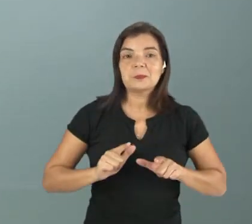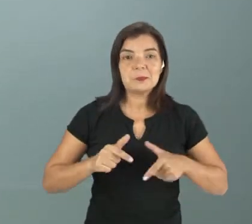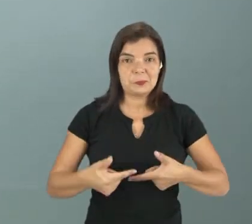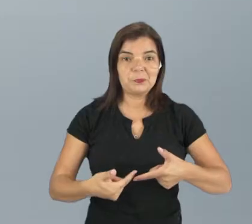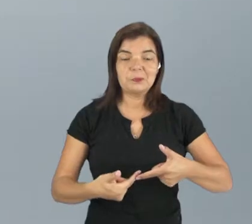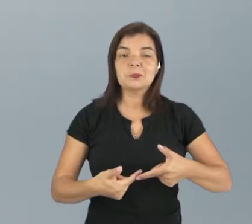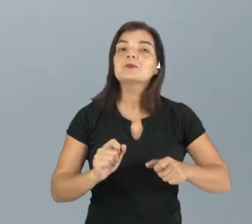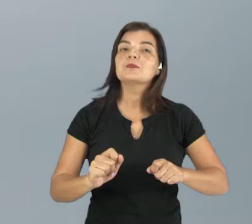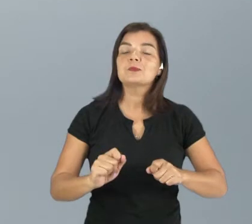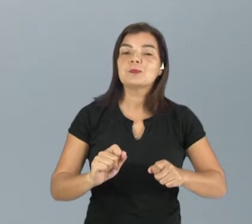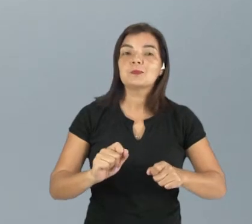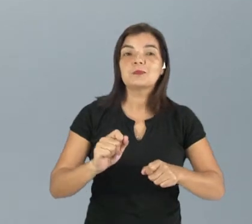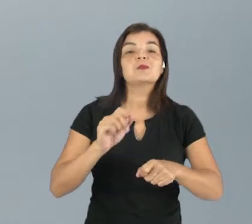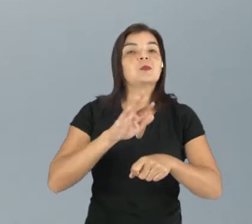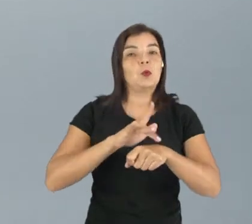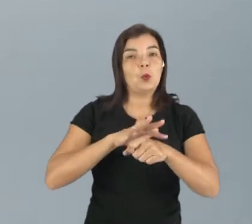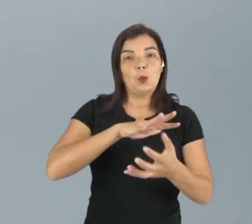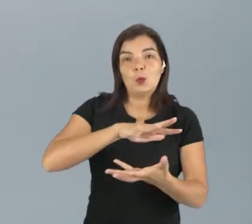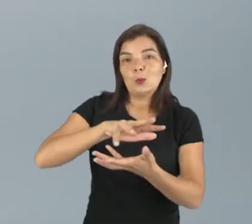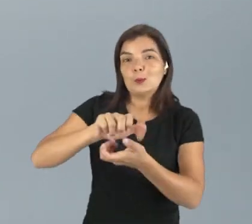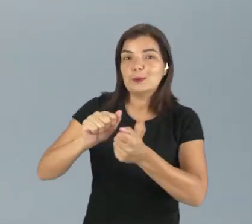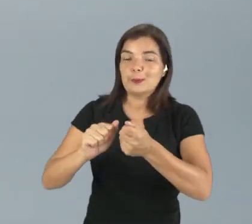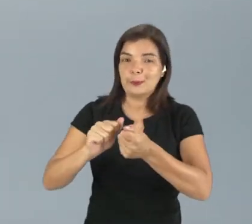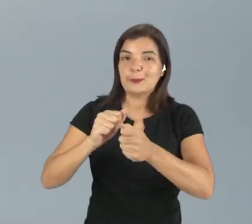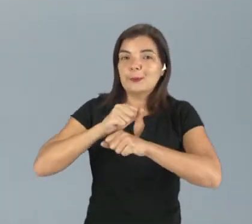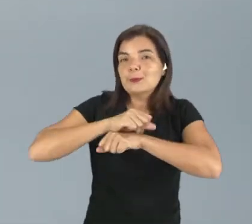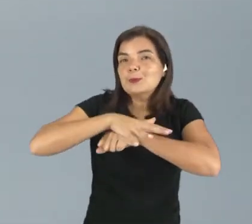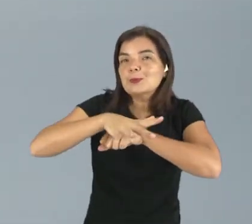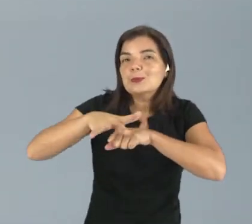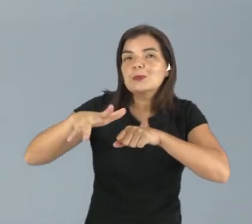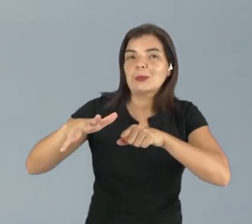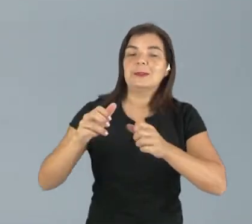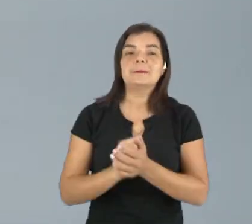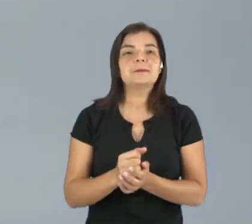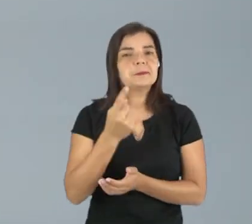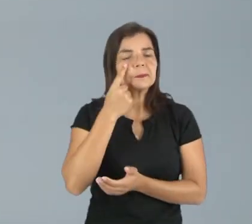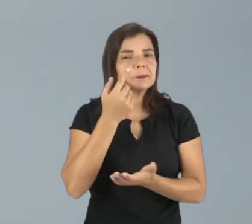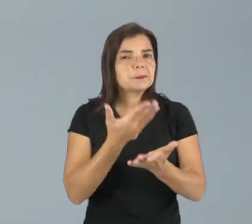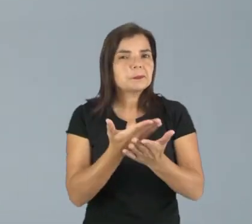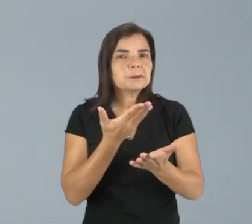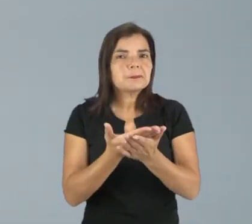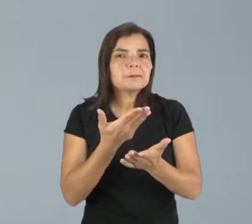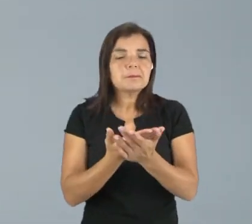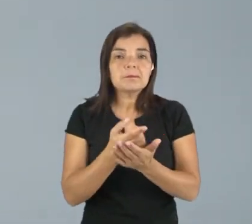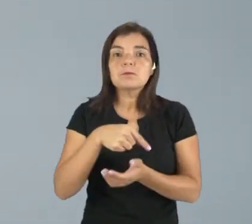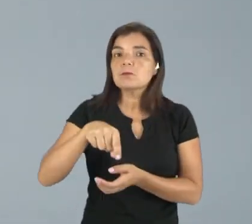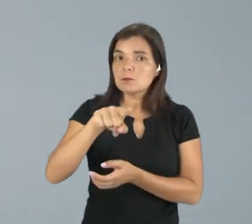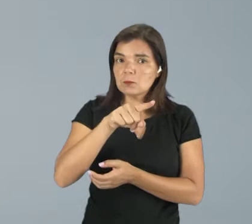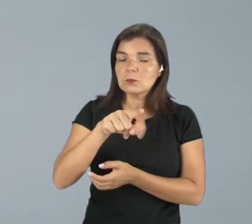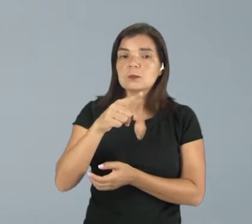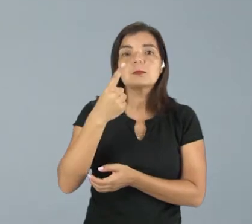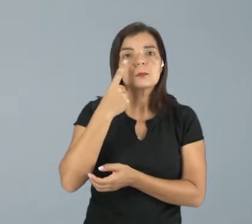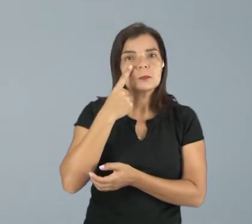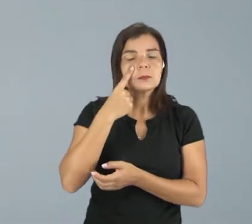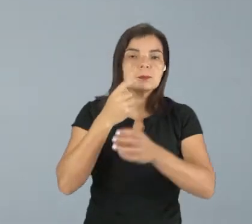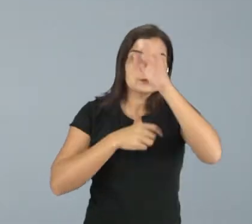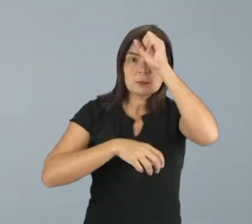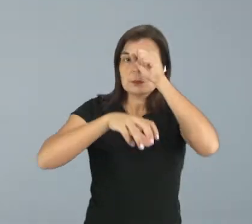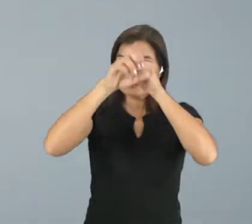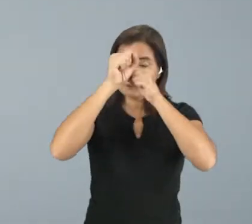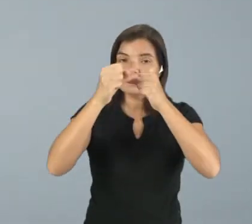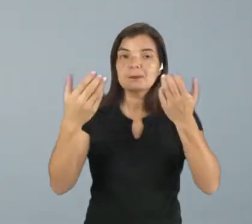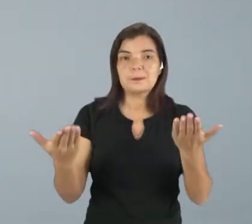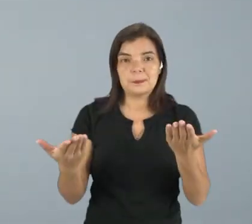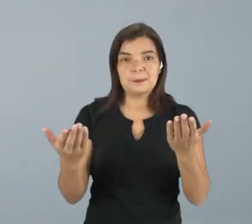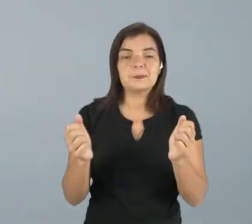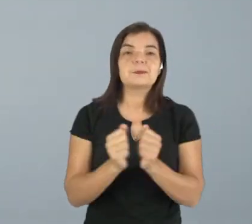pandemia, tá? Por isso é o motivo das nossas aulas aí pela televisão que vocês estão nos acompanhando e eu espero que vocês estejam aprendendo muito